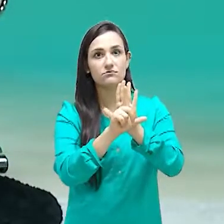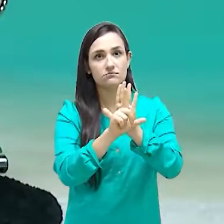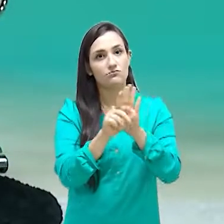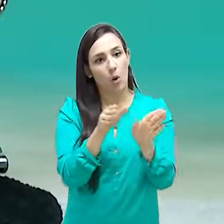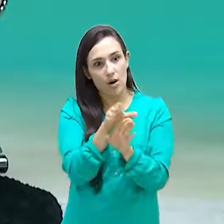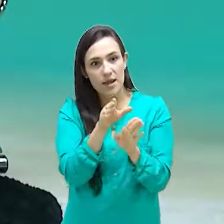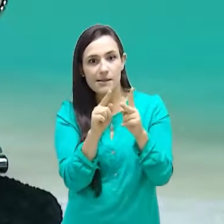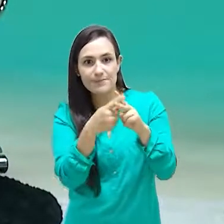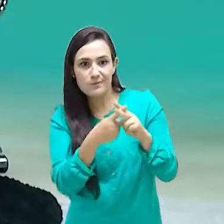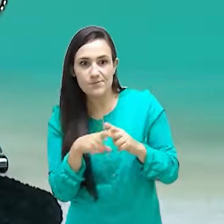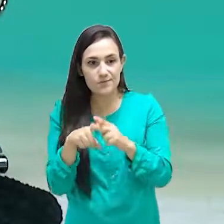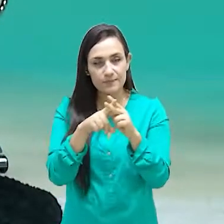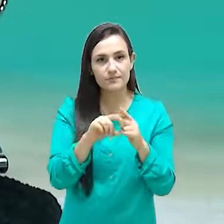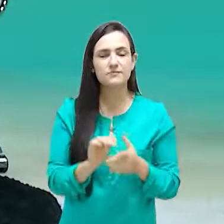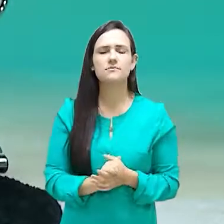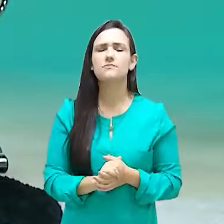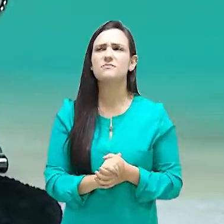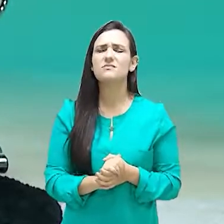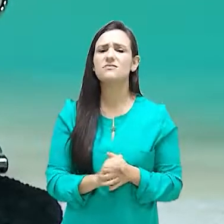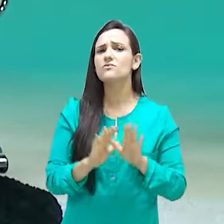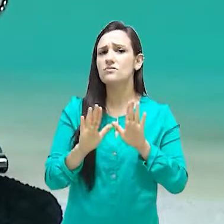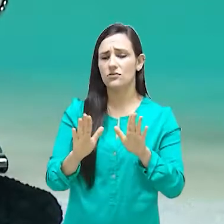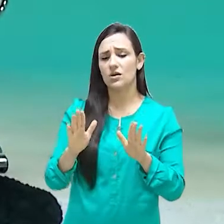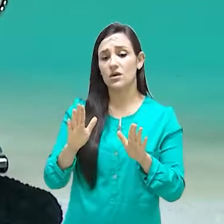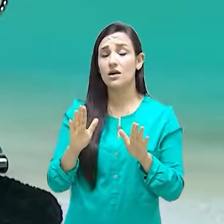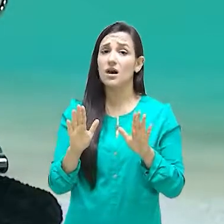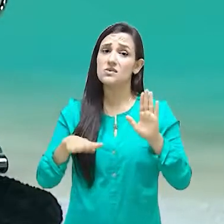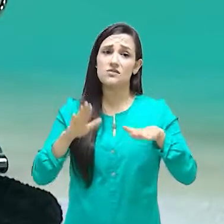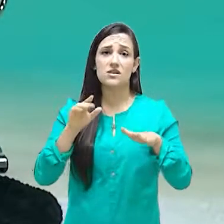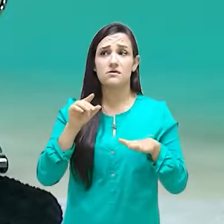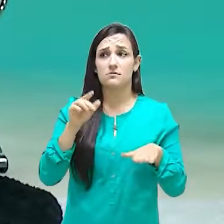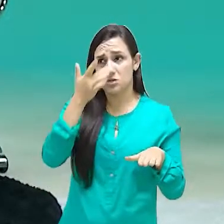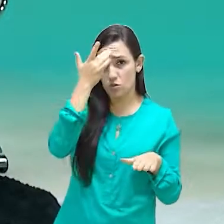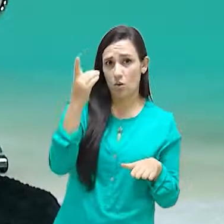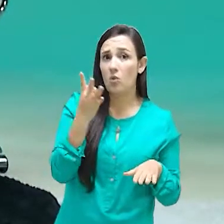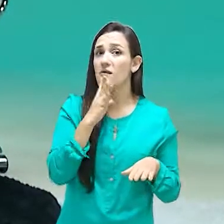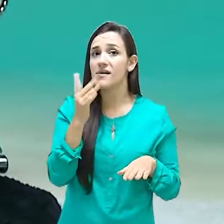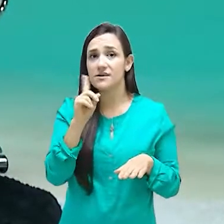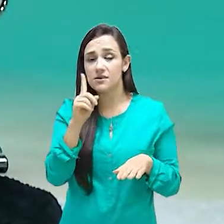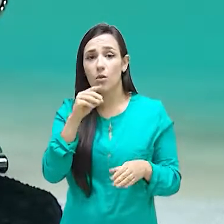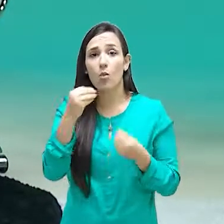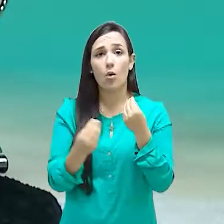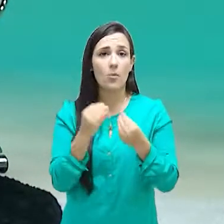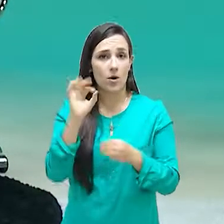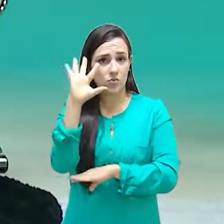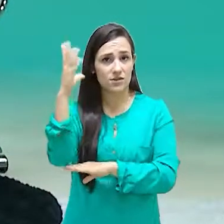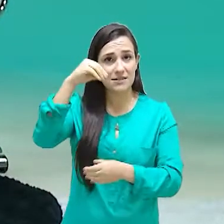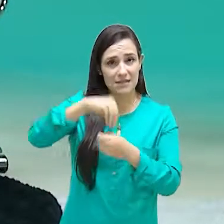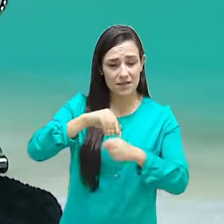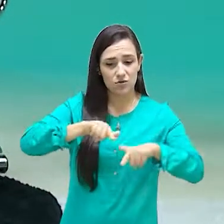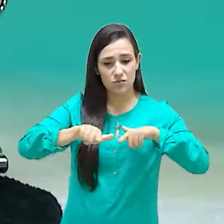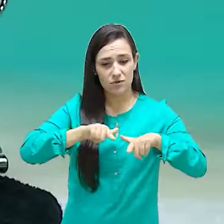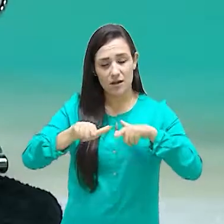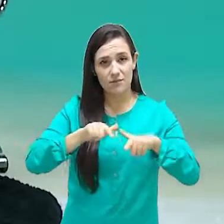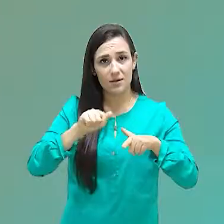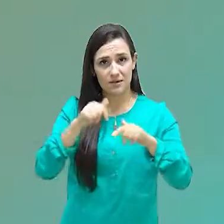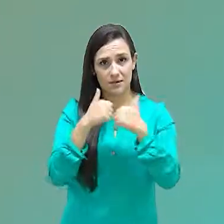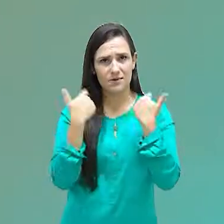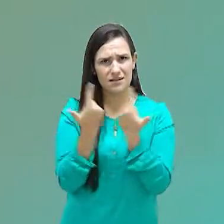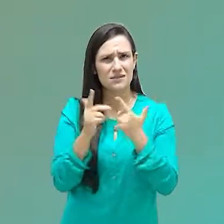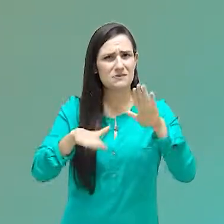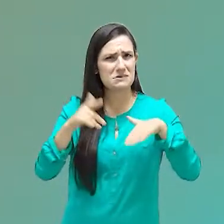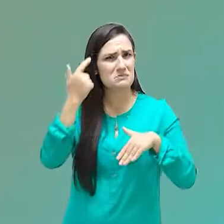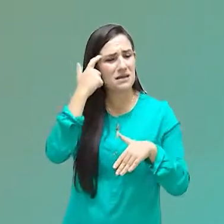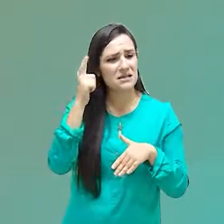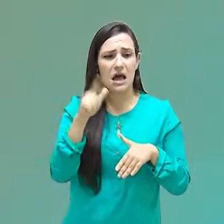gente tem a impressão, a gente que não trabalha na Assembleia Legislativa, ou talvez não conheça a rotina administrativa de uma casa de leis, a população, eu digo, tem a